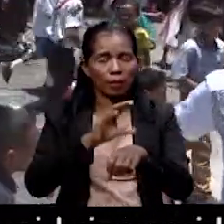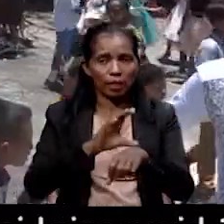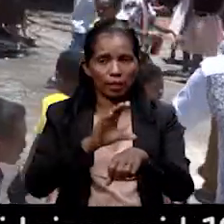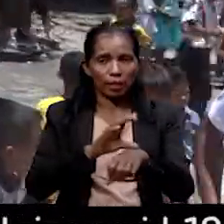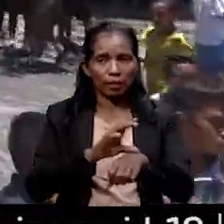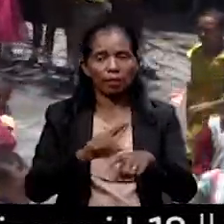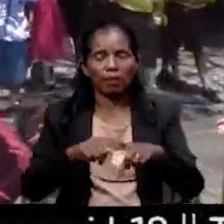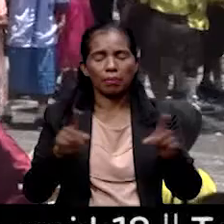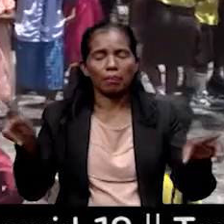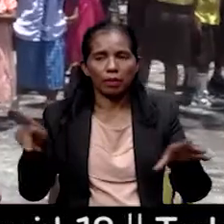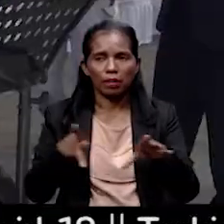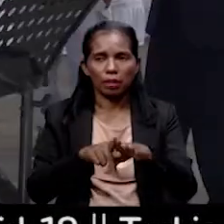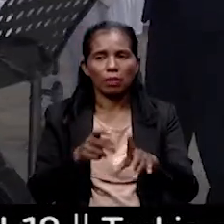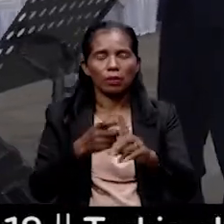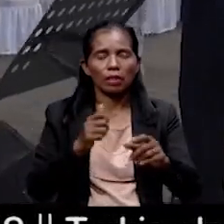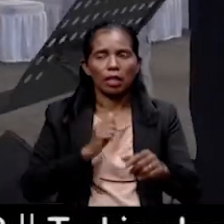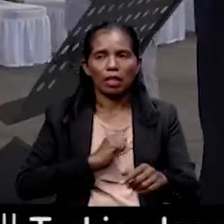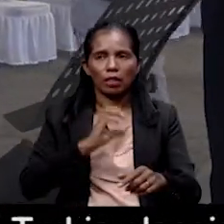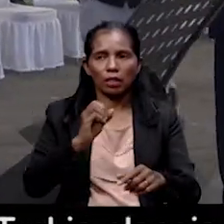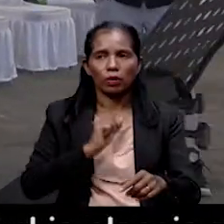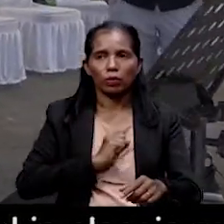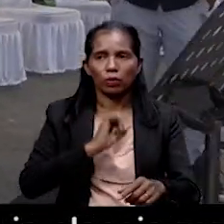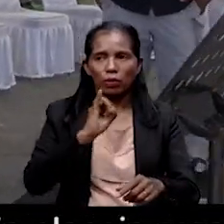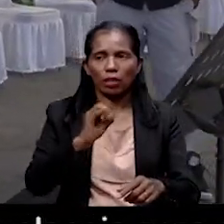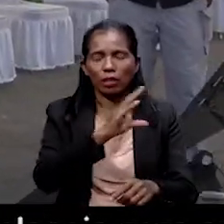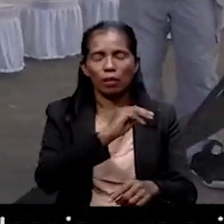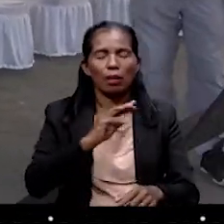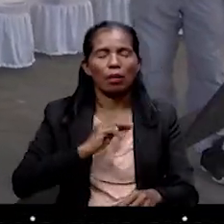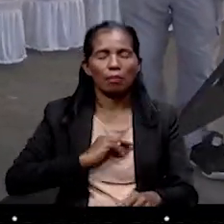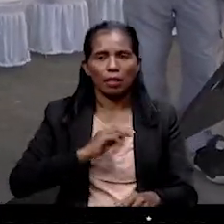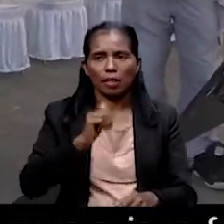mo susi Tsarani Sira usi Ainaru, suai no Maliana.